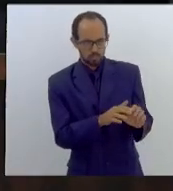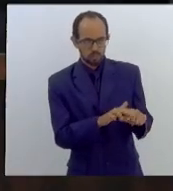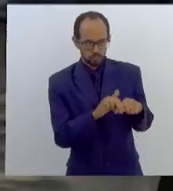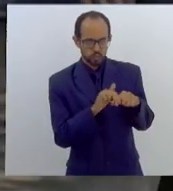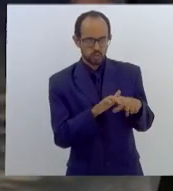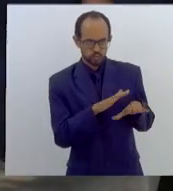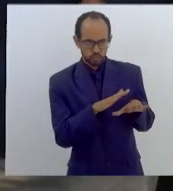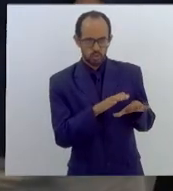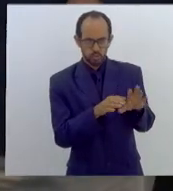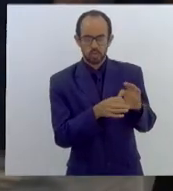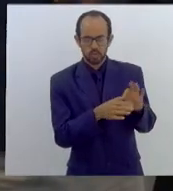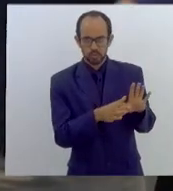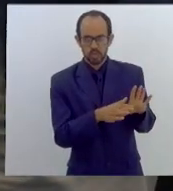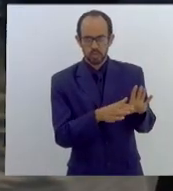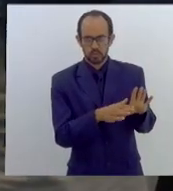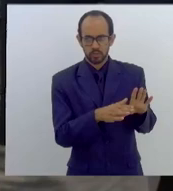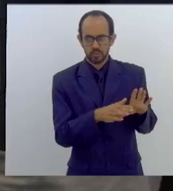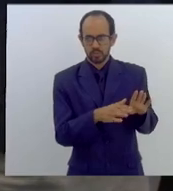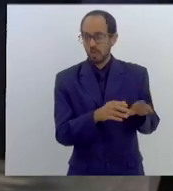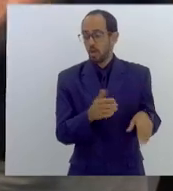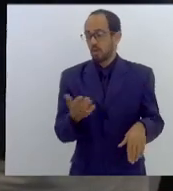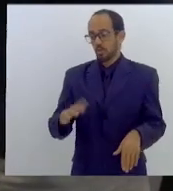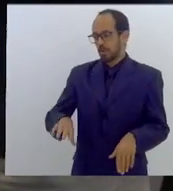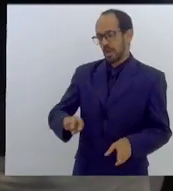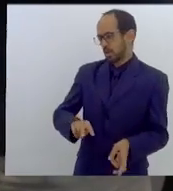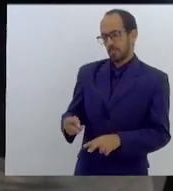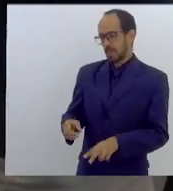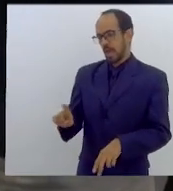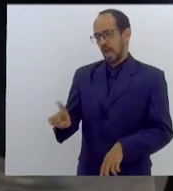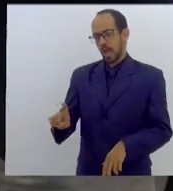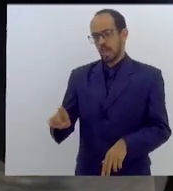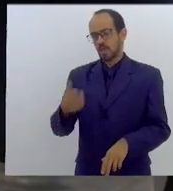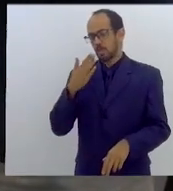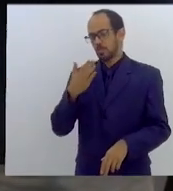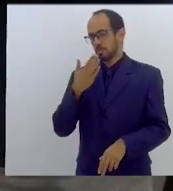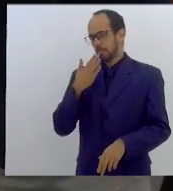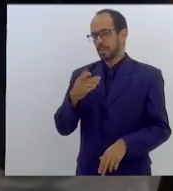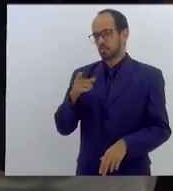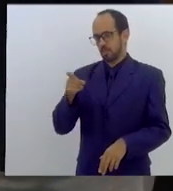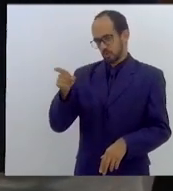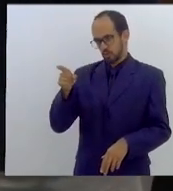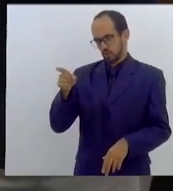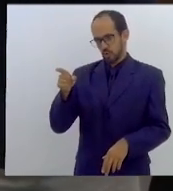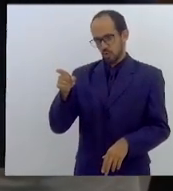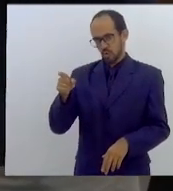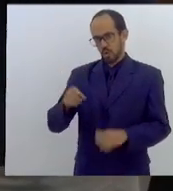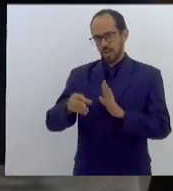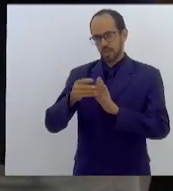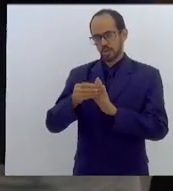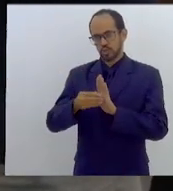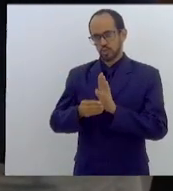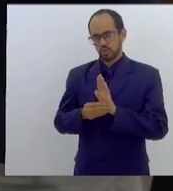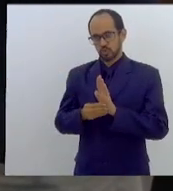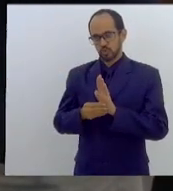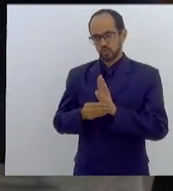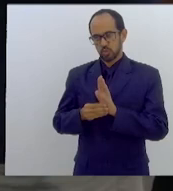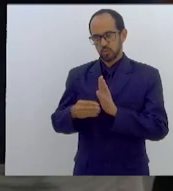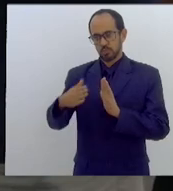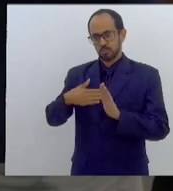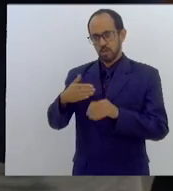Eu quero que Vossa Excelência registre o meu voto